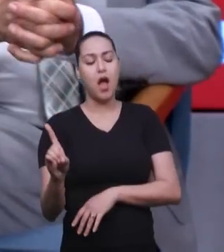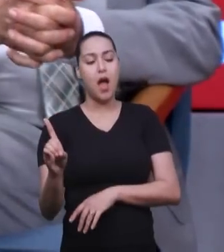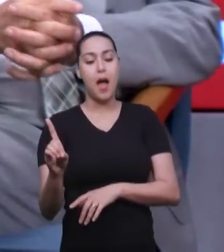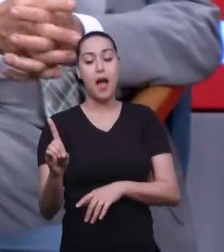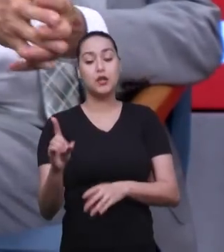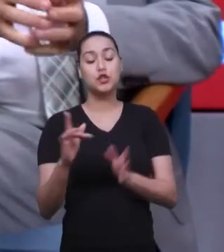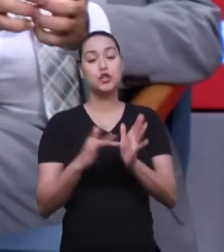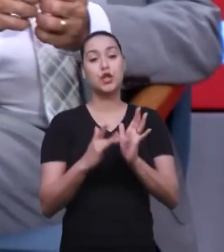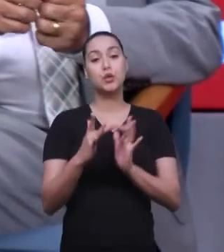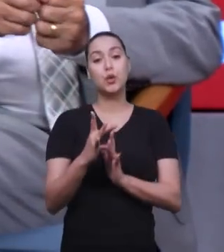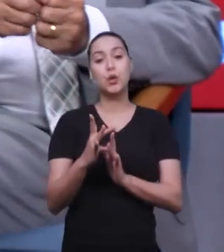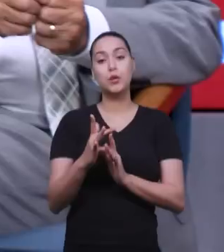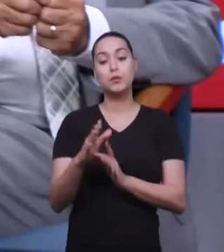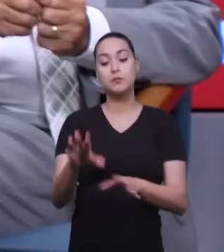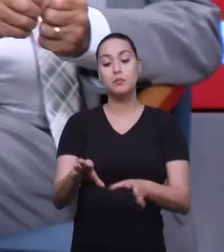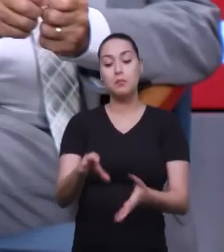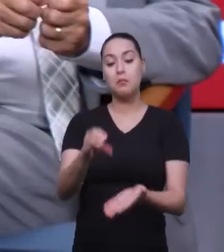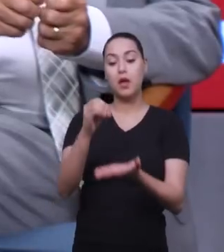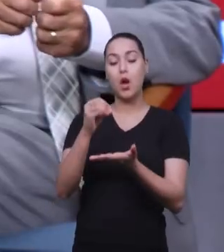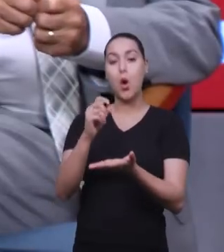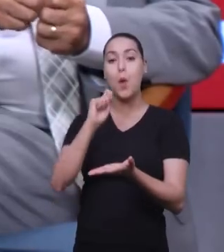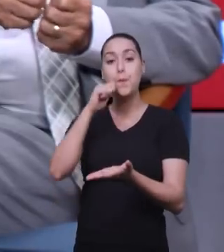Então, Jesus pegou o pão,